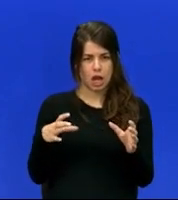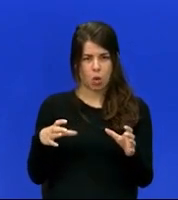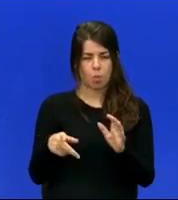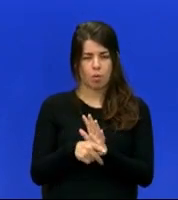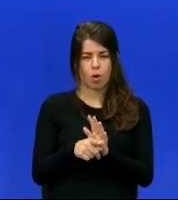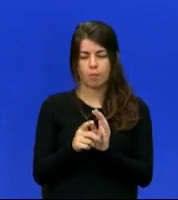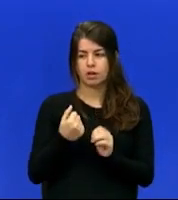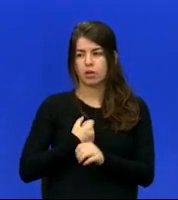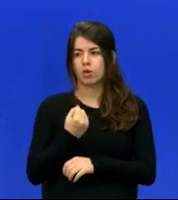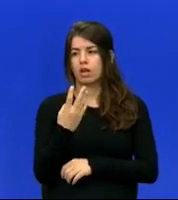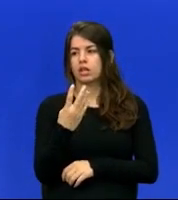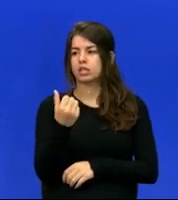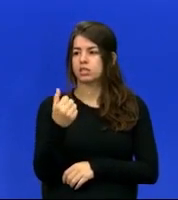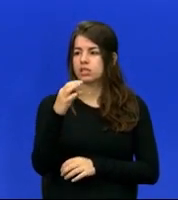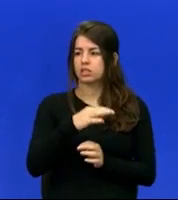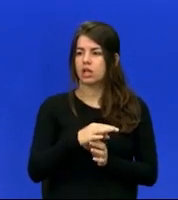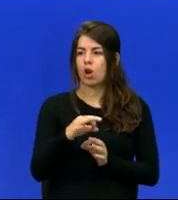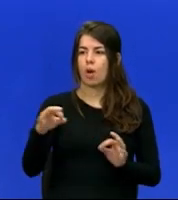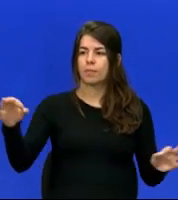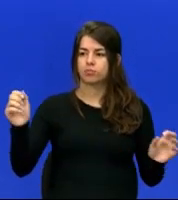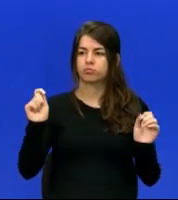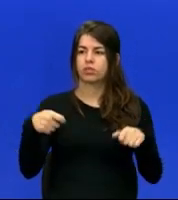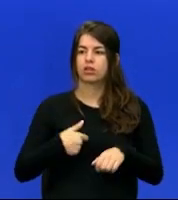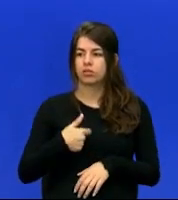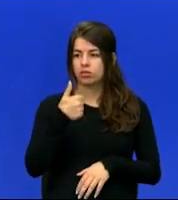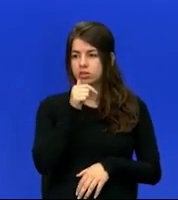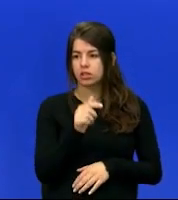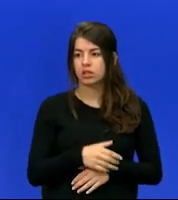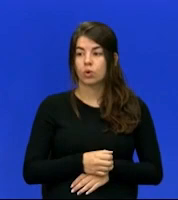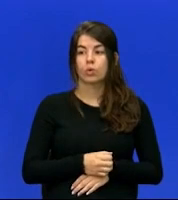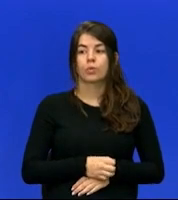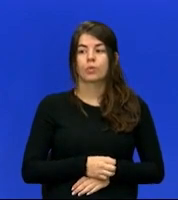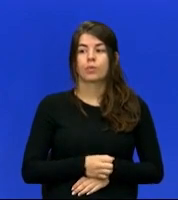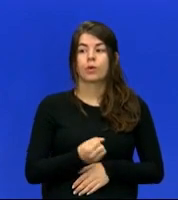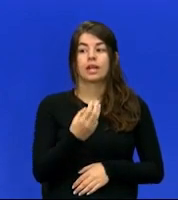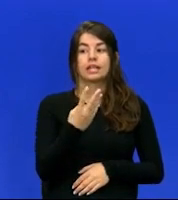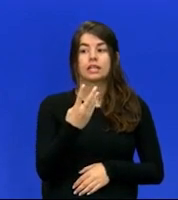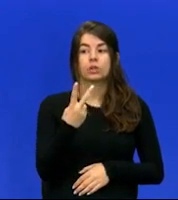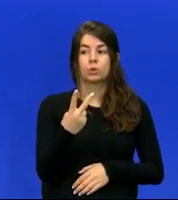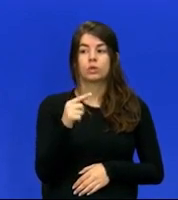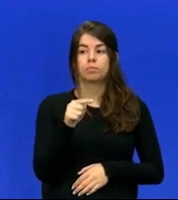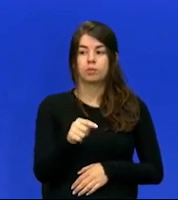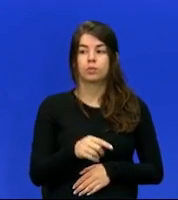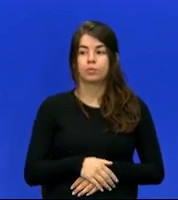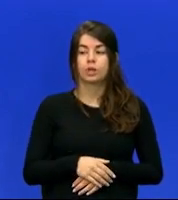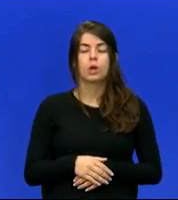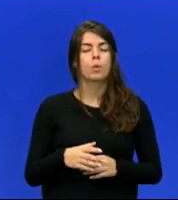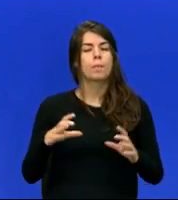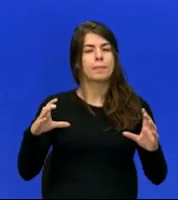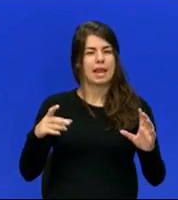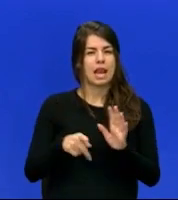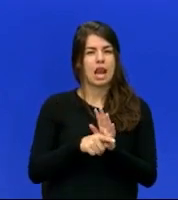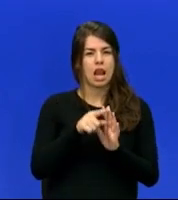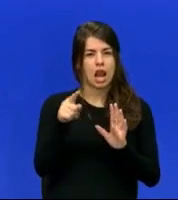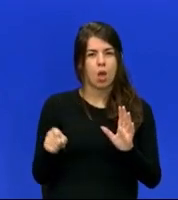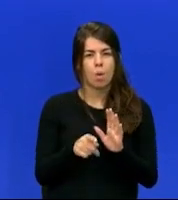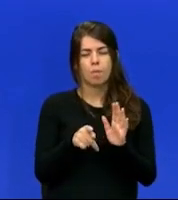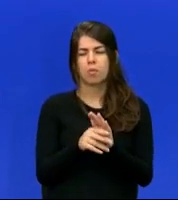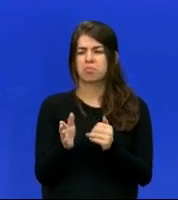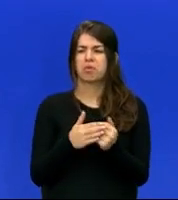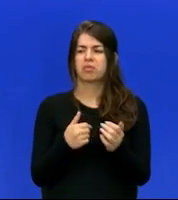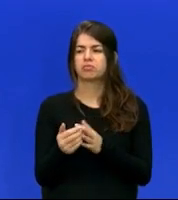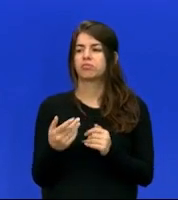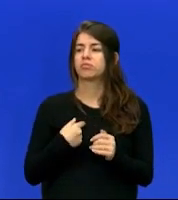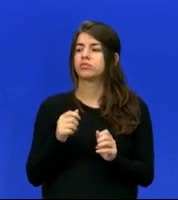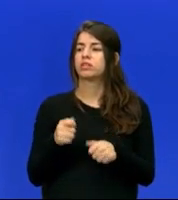desvio padrão de 5.800 quilômetros. Qual a probabilidade de que um pneu qualquer dure mais do que